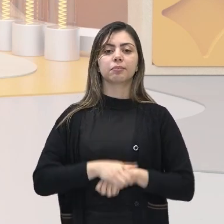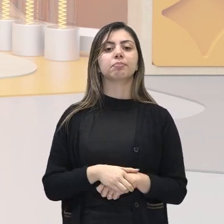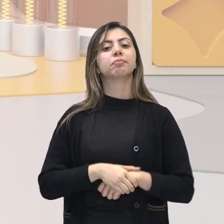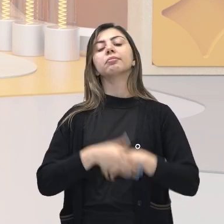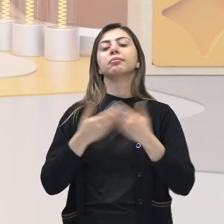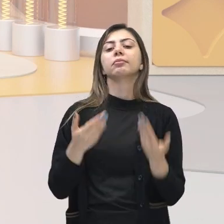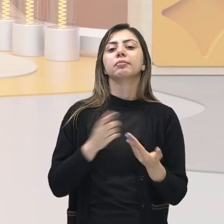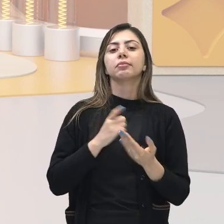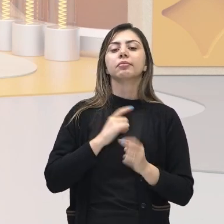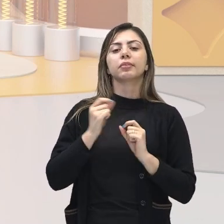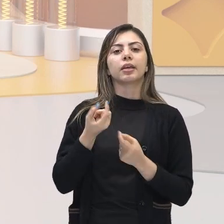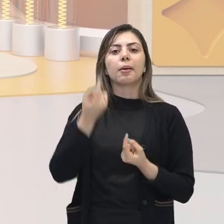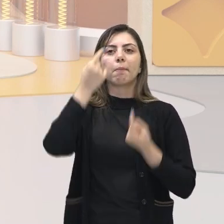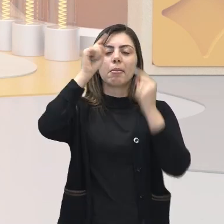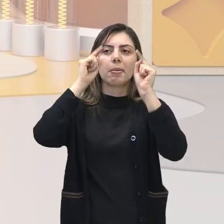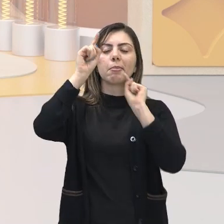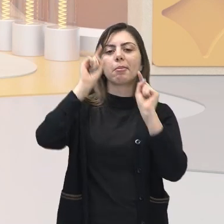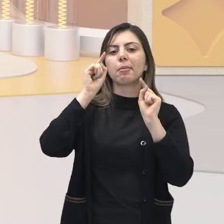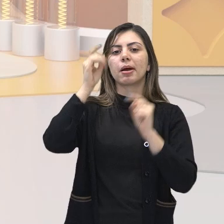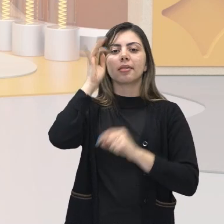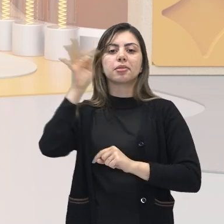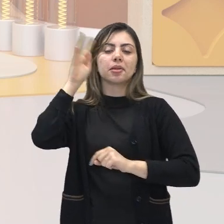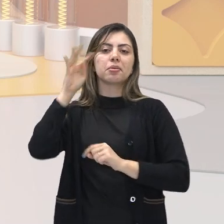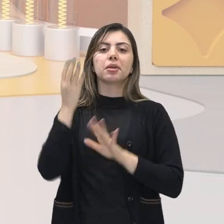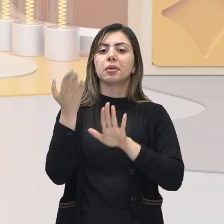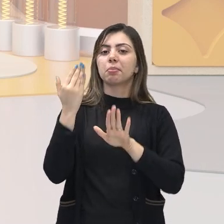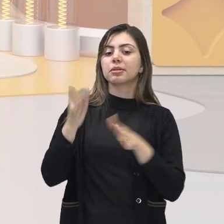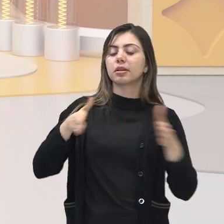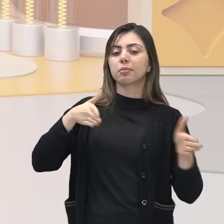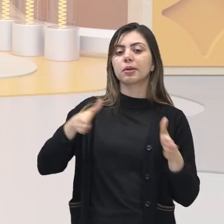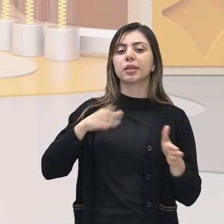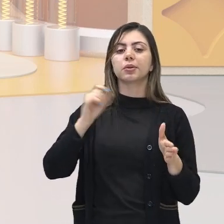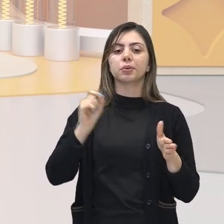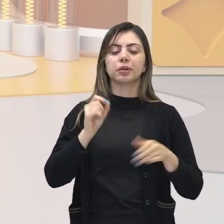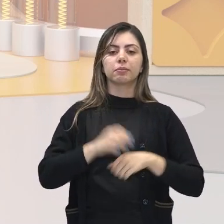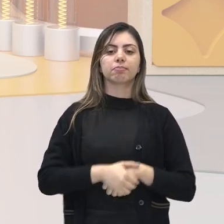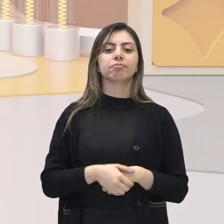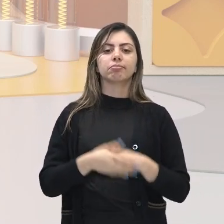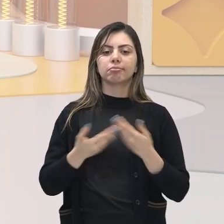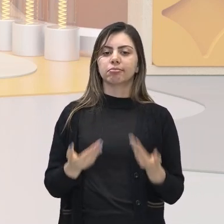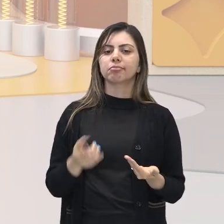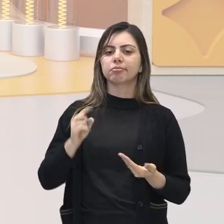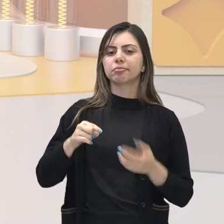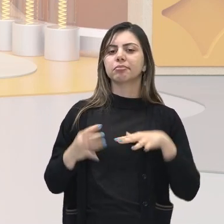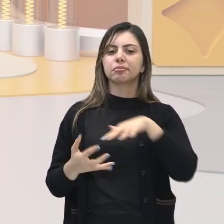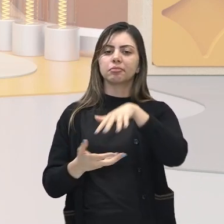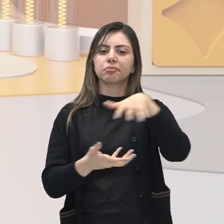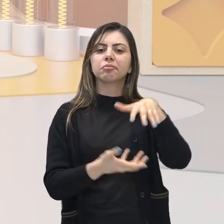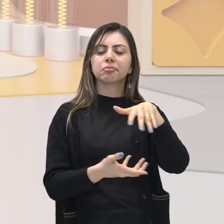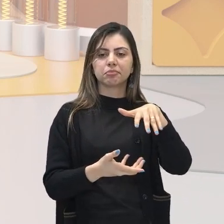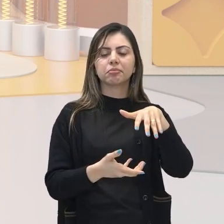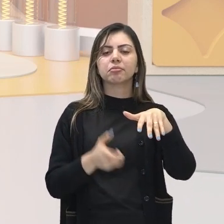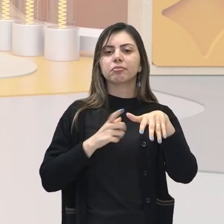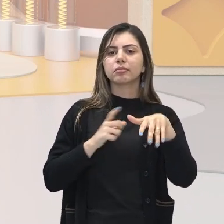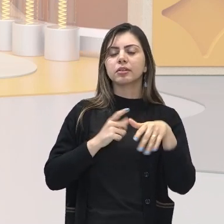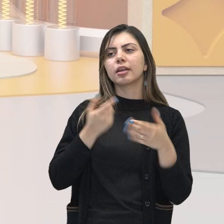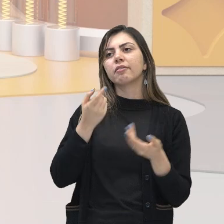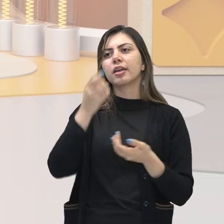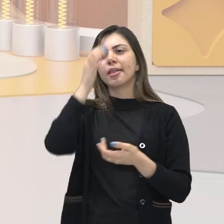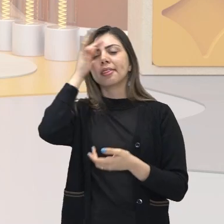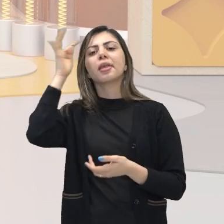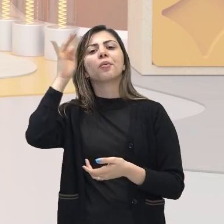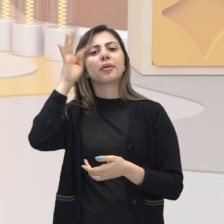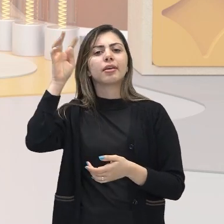que circulavam naquele momento, tá bom? A questão do mundo das ideias que afetou o mundo de modo tão